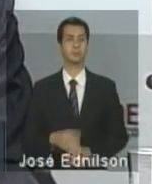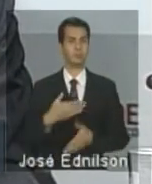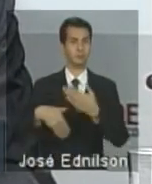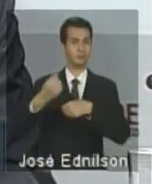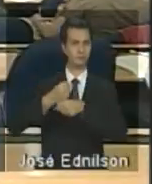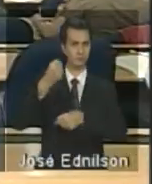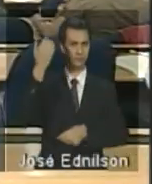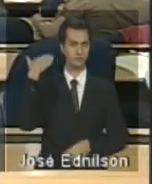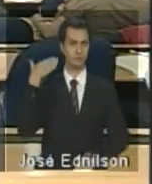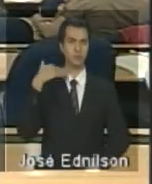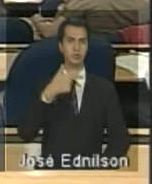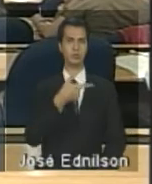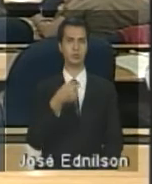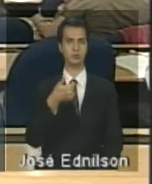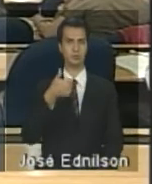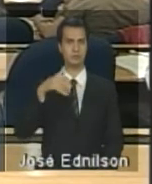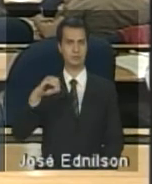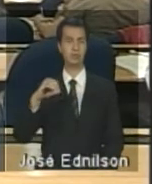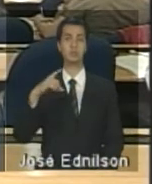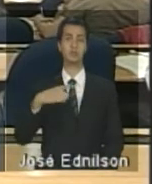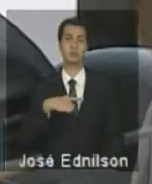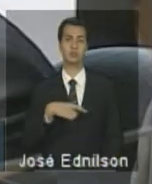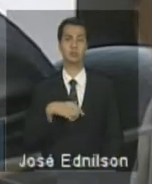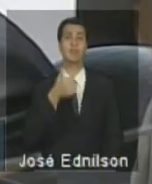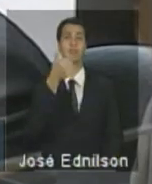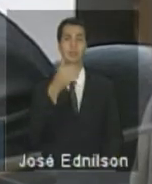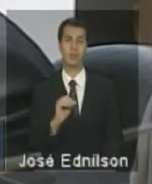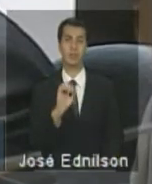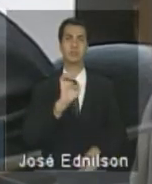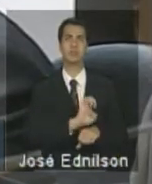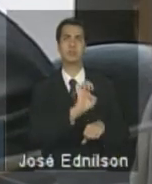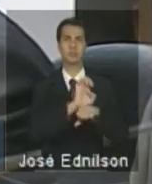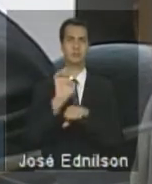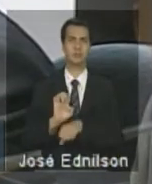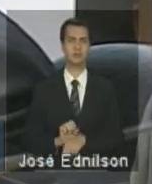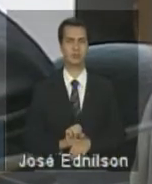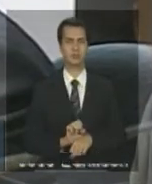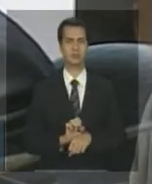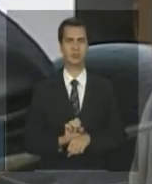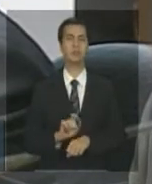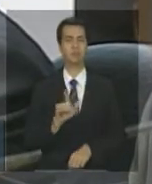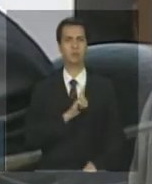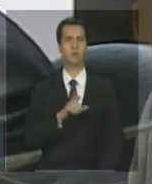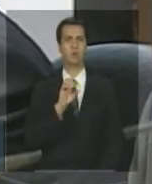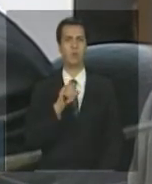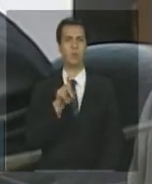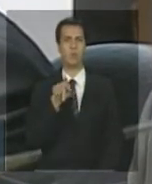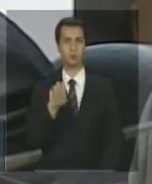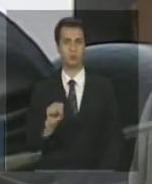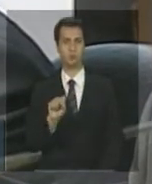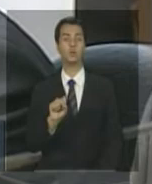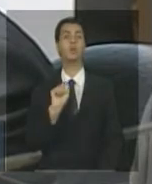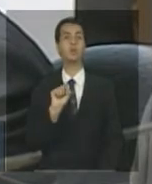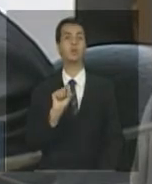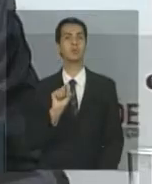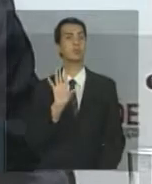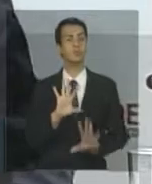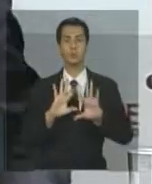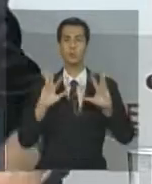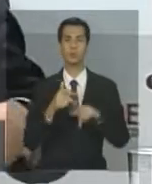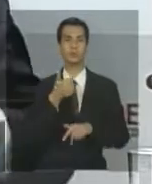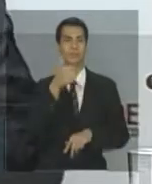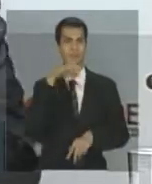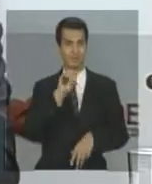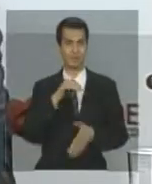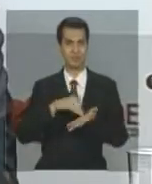2010 nós tínhamos 10 OPOs credenciadas no Brasil, todas as 10 no estado de São Paulo.